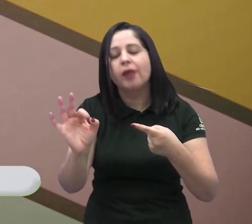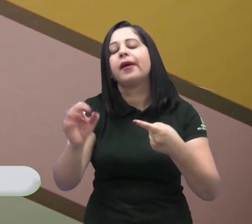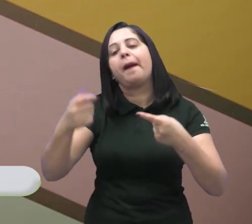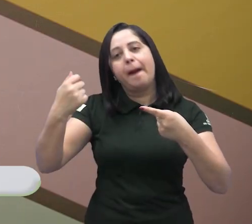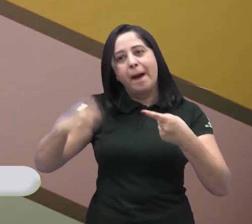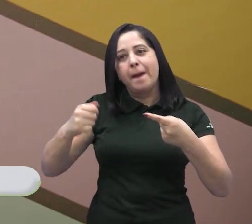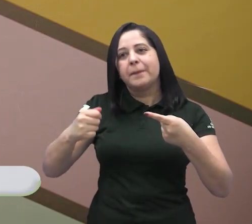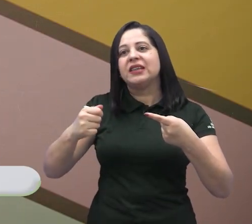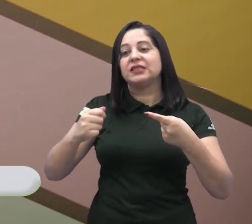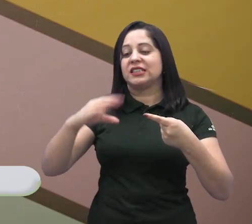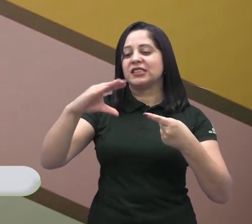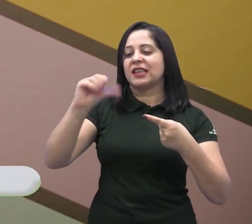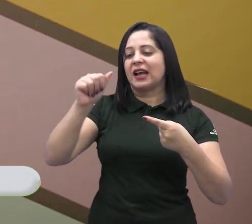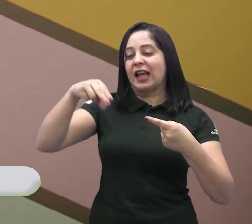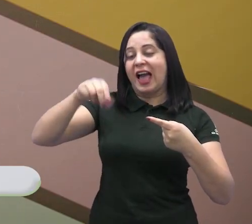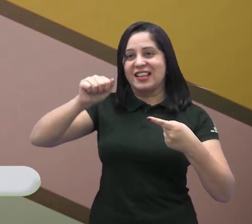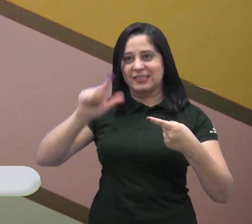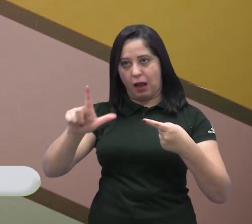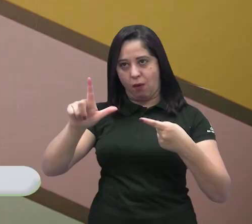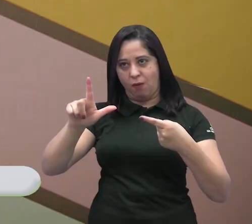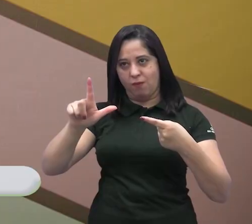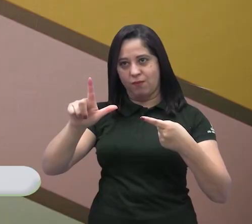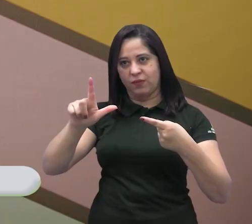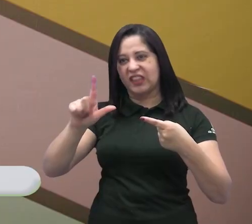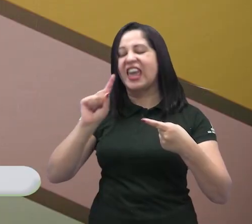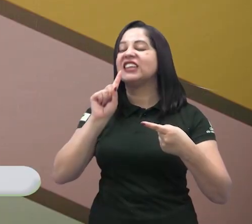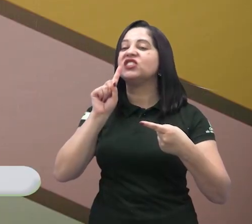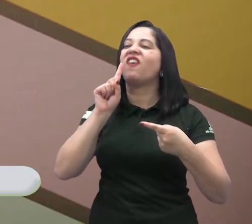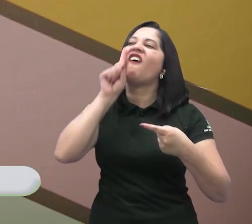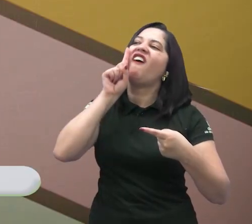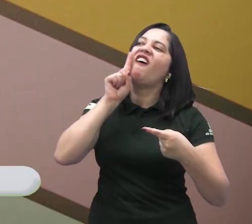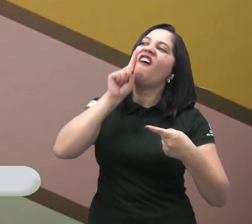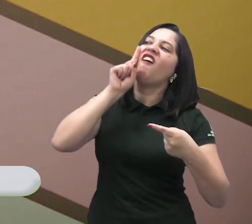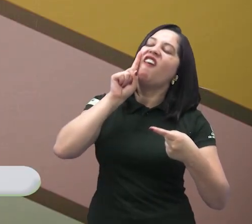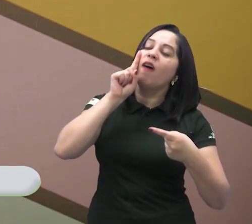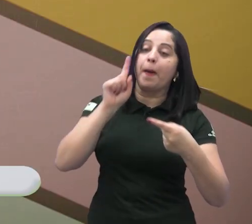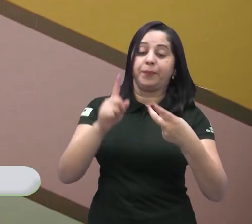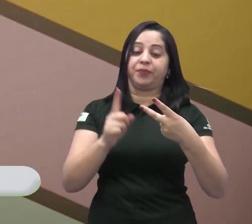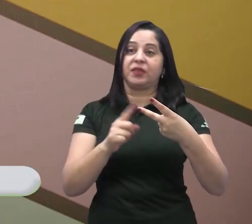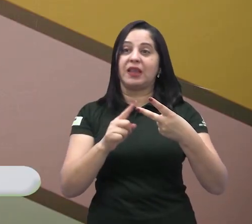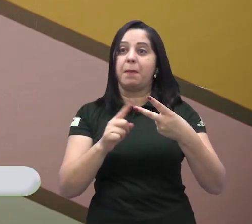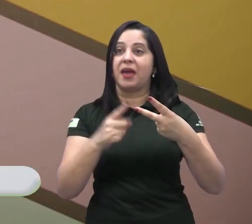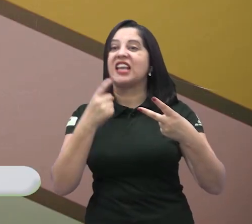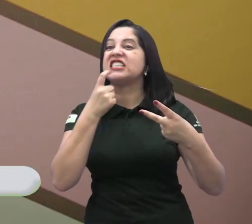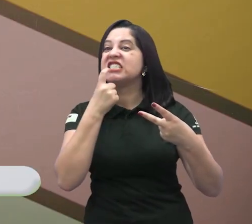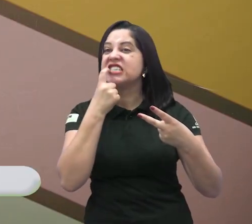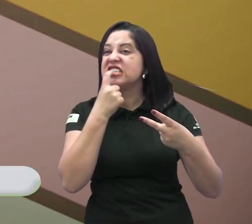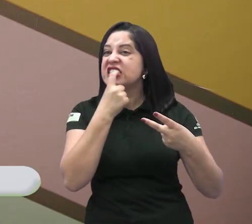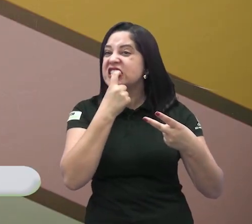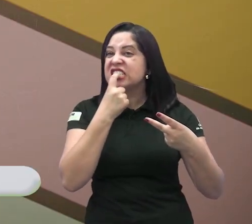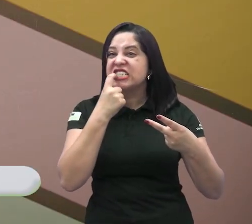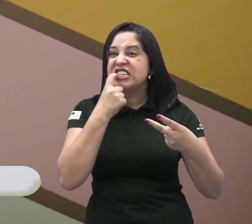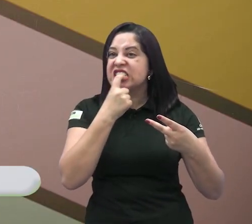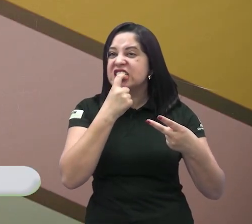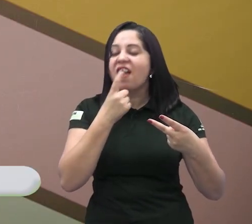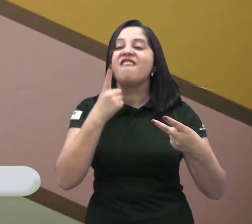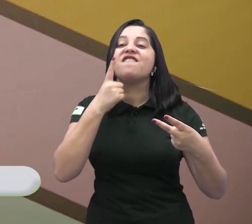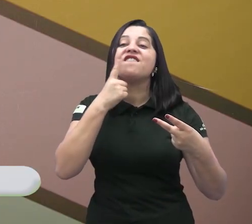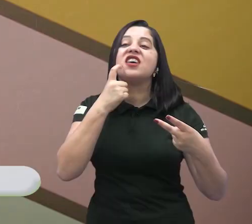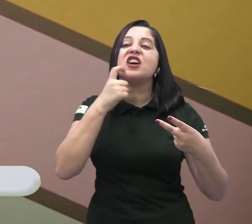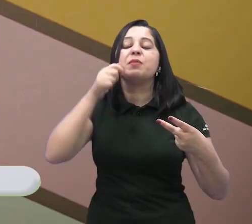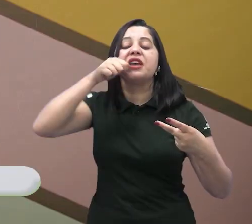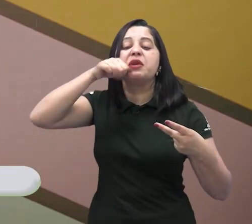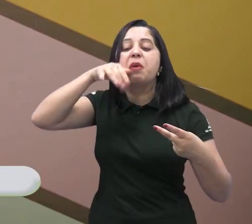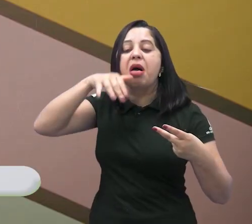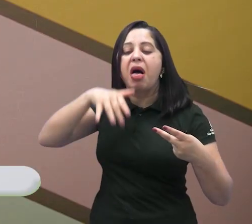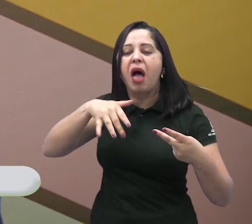grave. Nós temos um problema chamado gengivite, que nada mais é do que uma inflamação nas gengivas, que podem levar a sangramentos, podem levar a